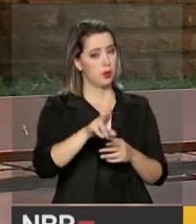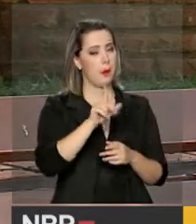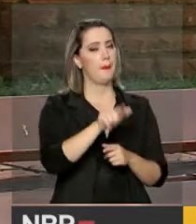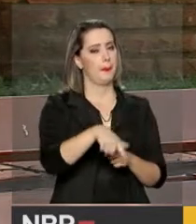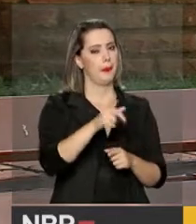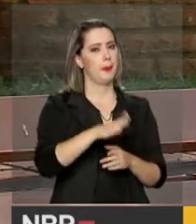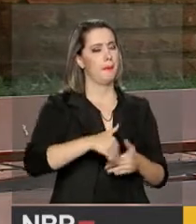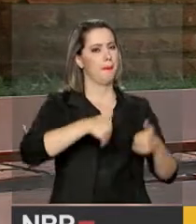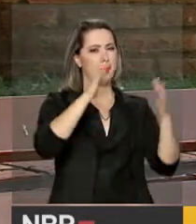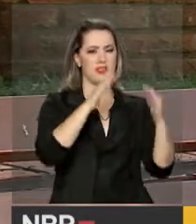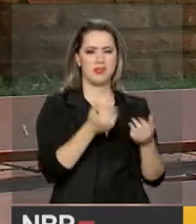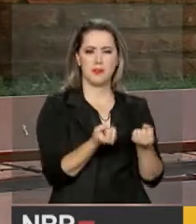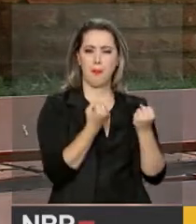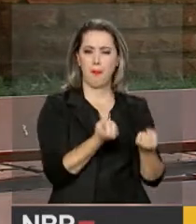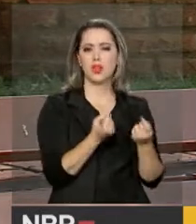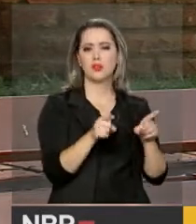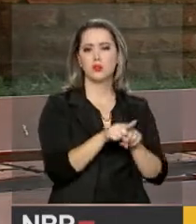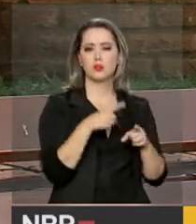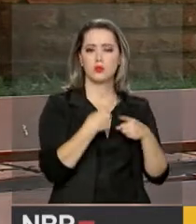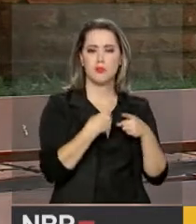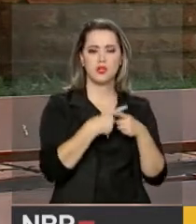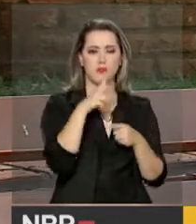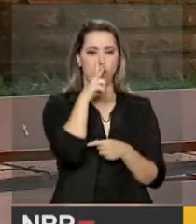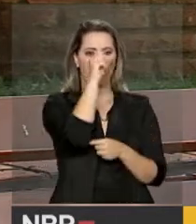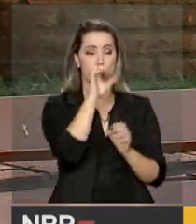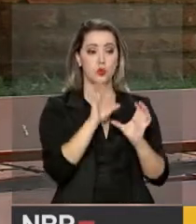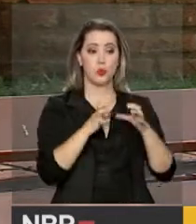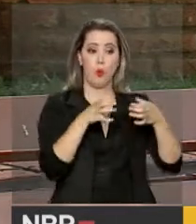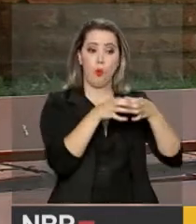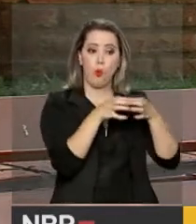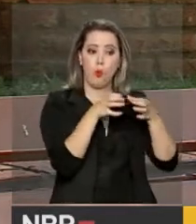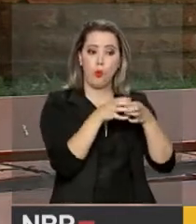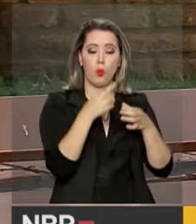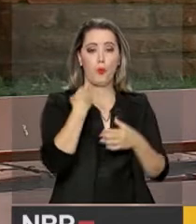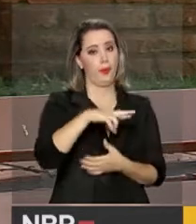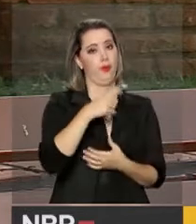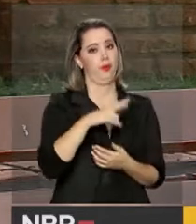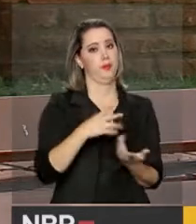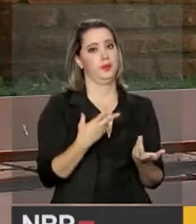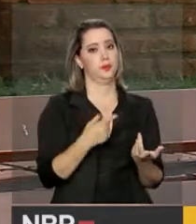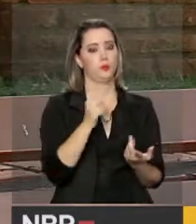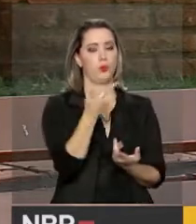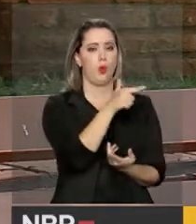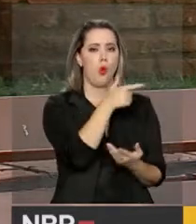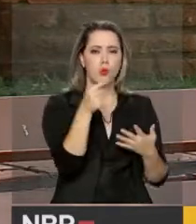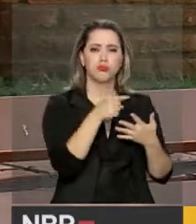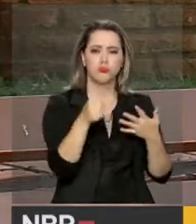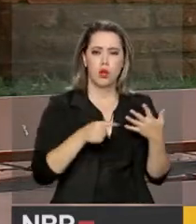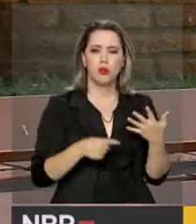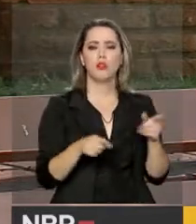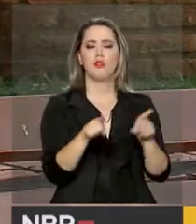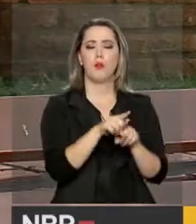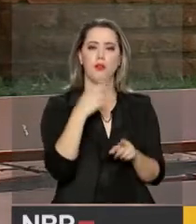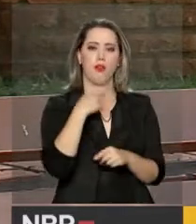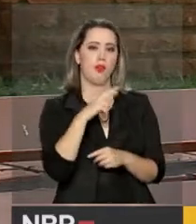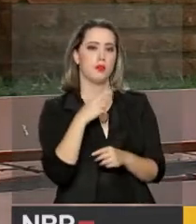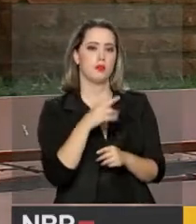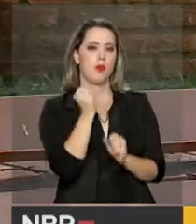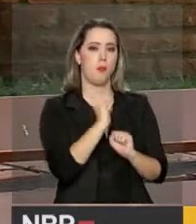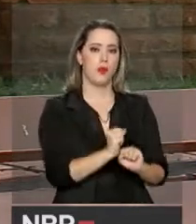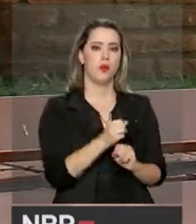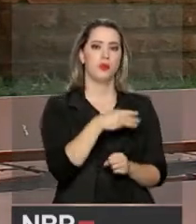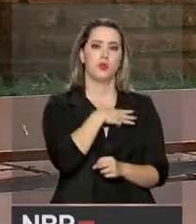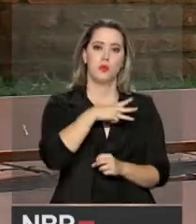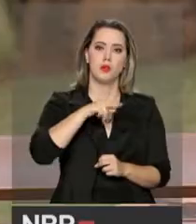ter um pouco mais de peso, porque em geral ela já é uma denúncia coletiva. E existem outros órgãos que também atendem denúncias, como por exemplo o